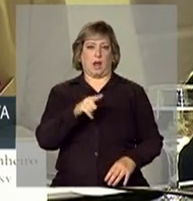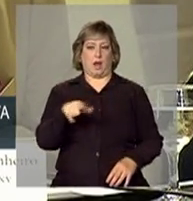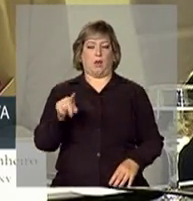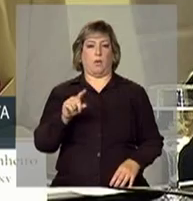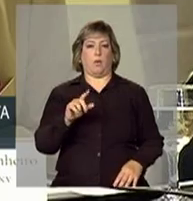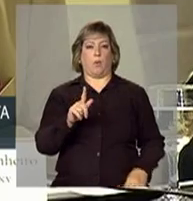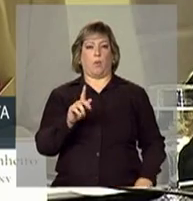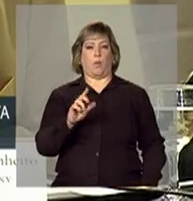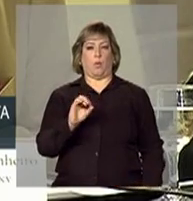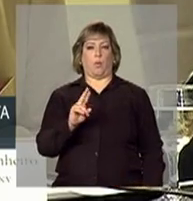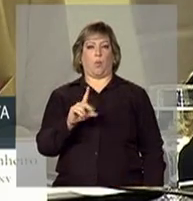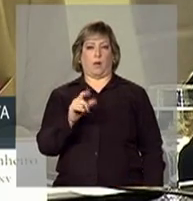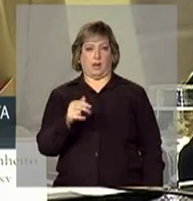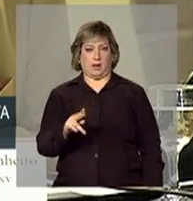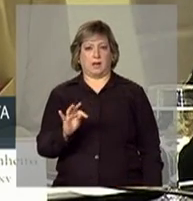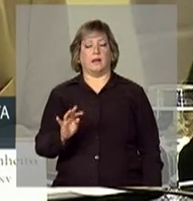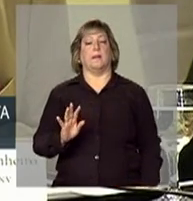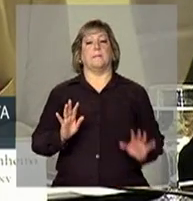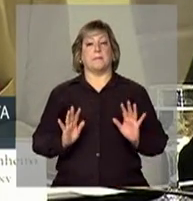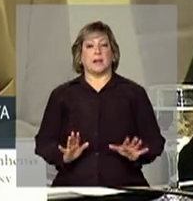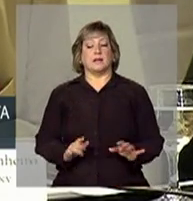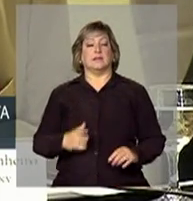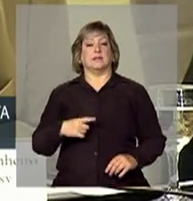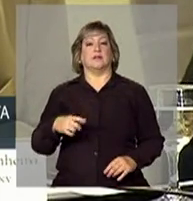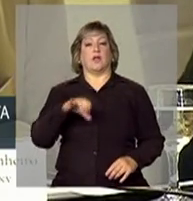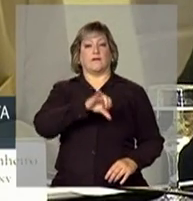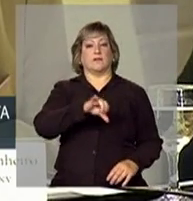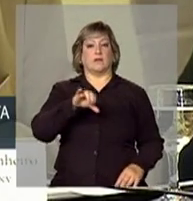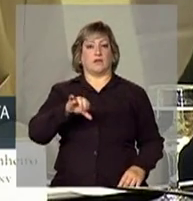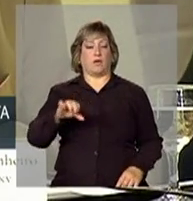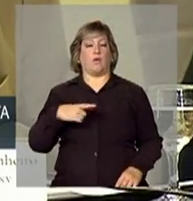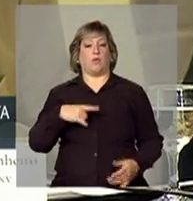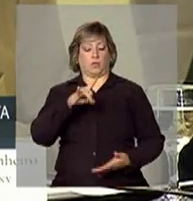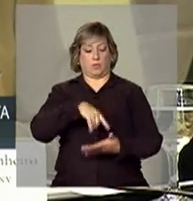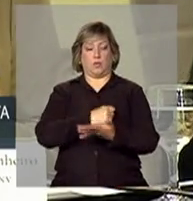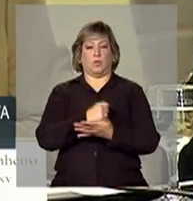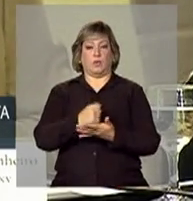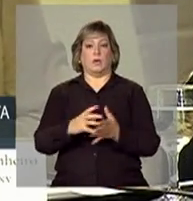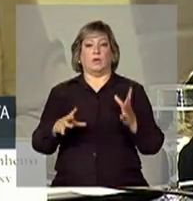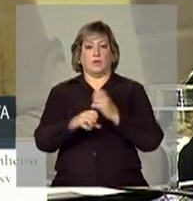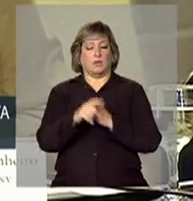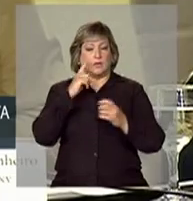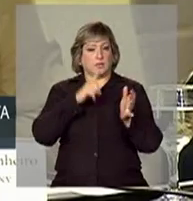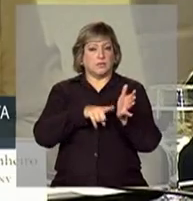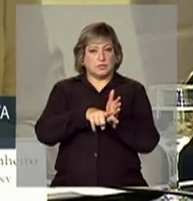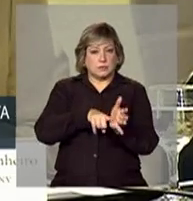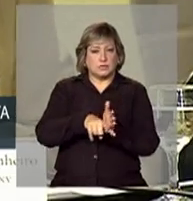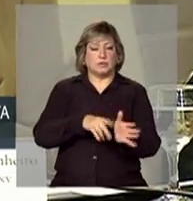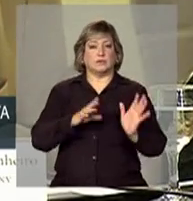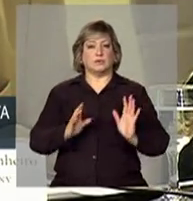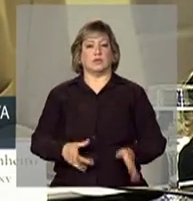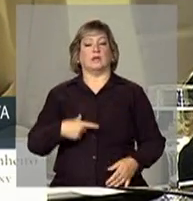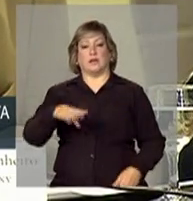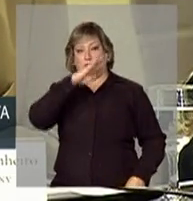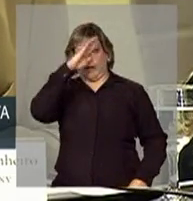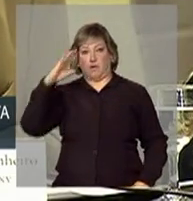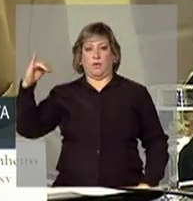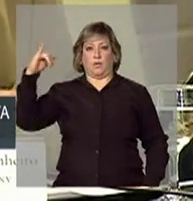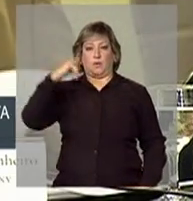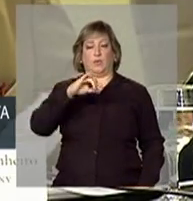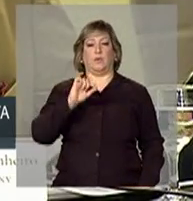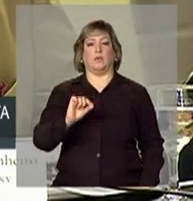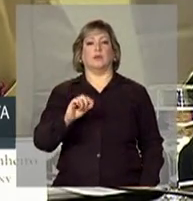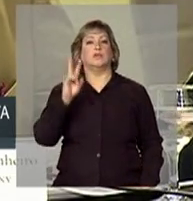do Arquivo Nacional, foram analisados 949 documentos do CISA, que era o Serviço de Centro de Informações da Aeronáutica, referentes aos